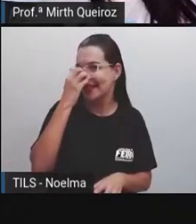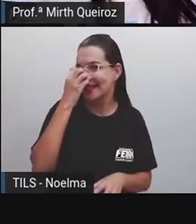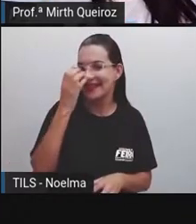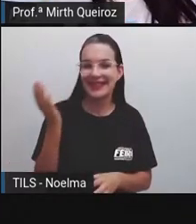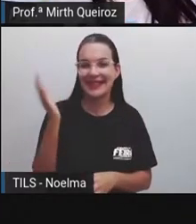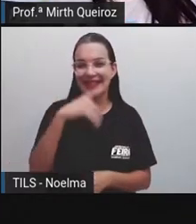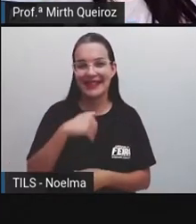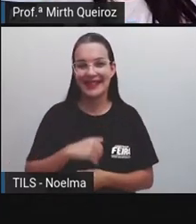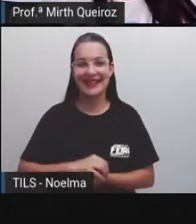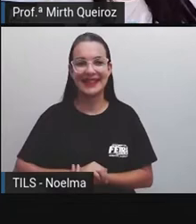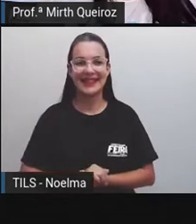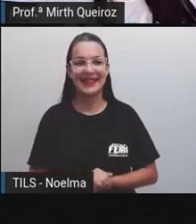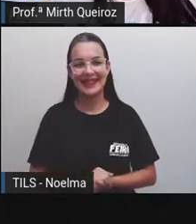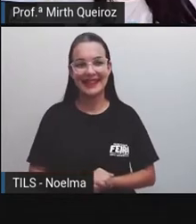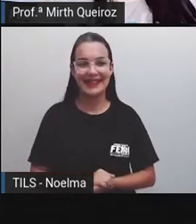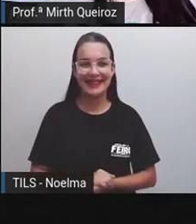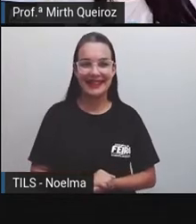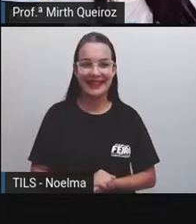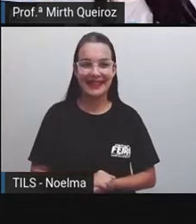lá?